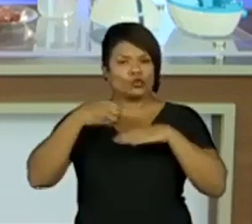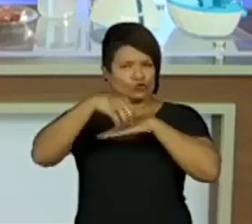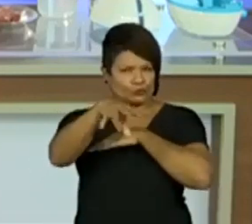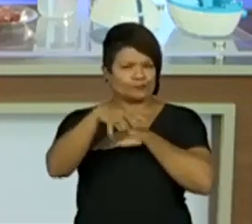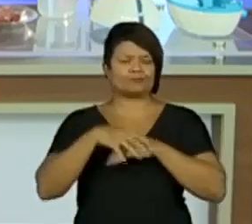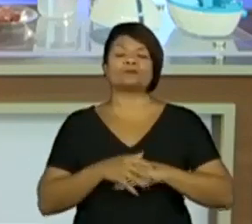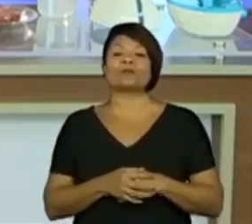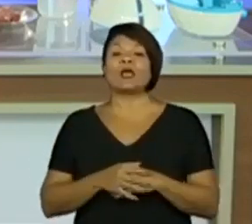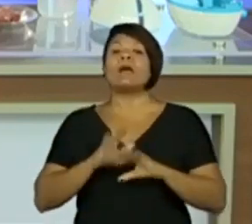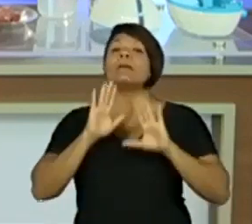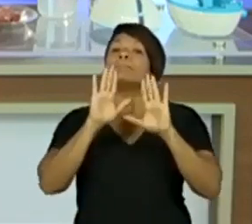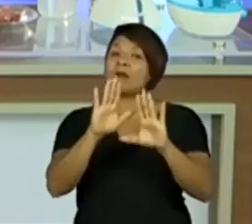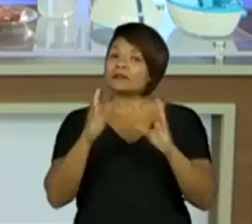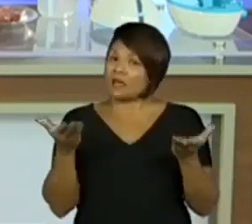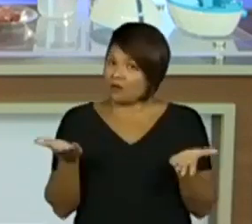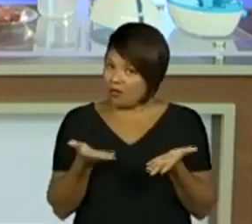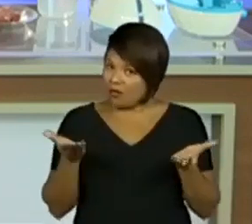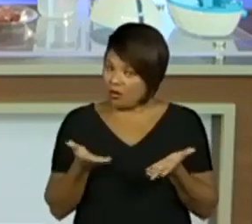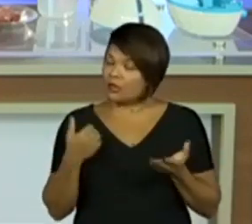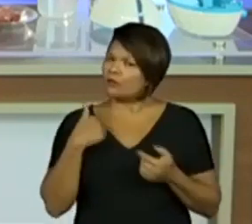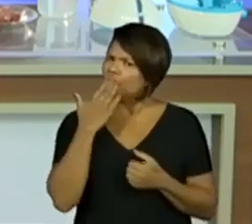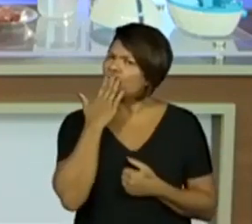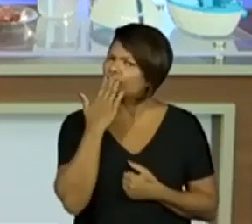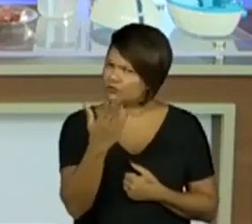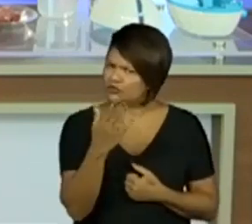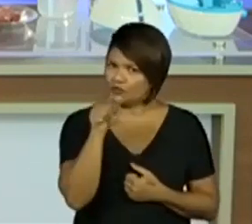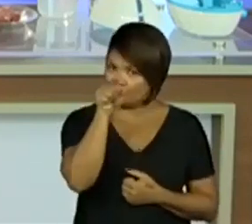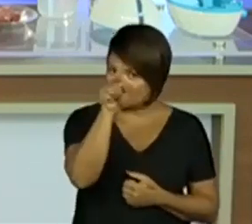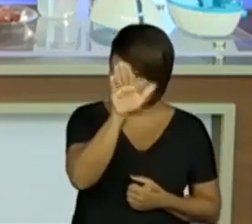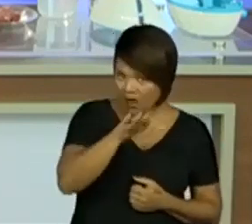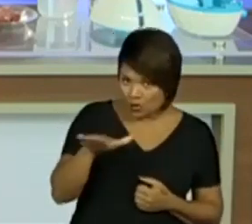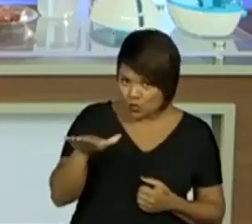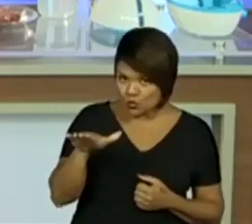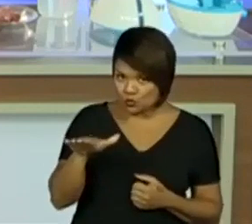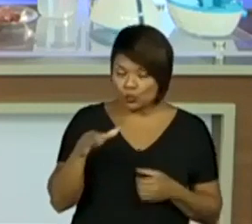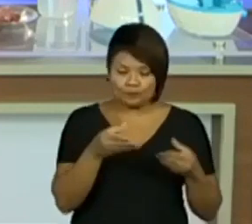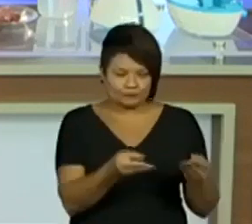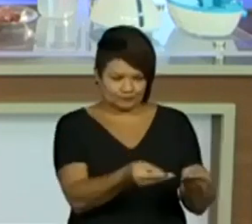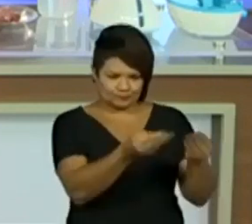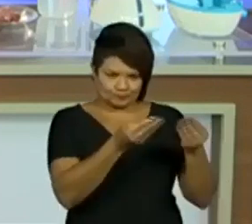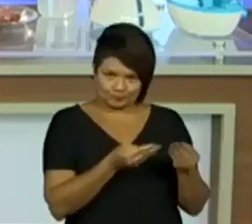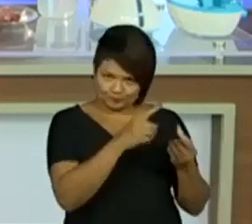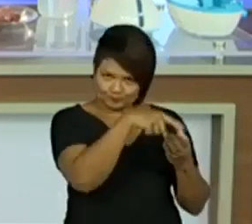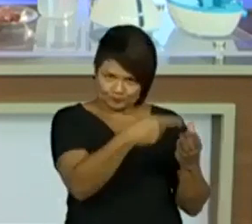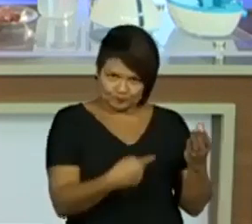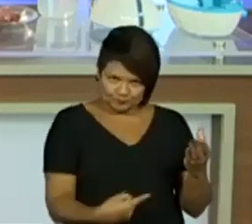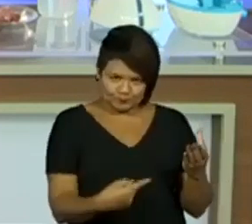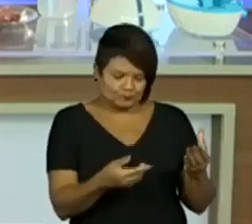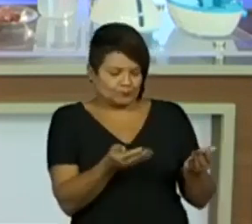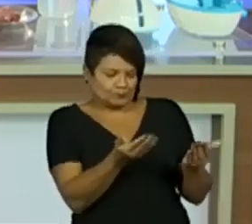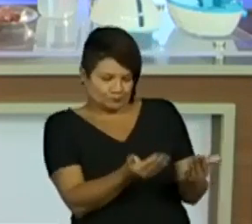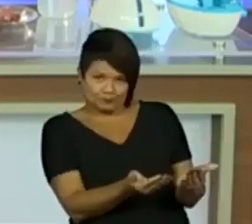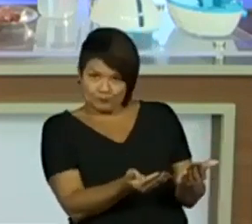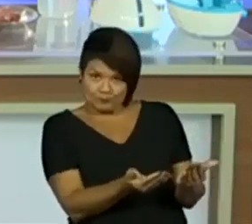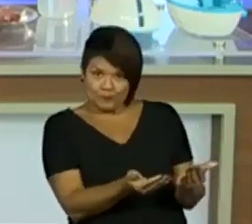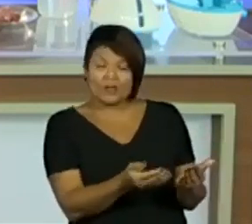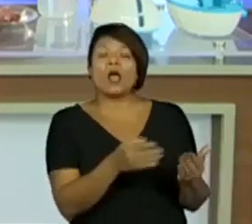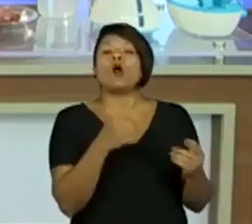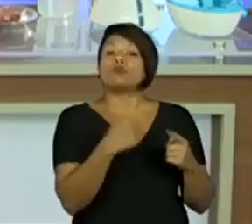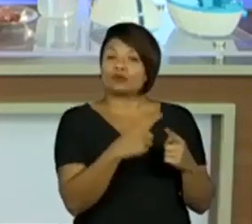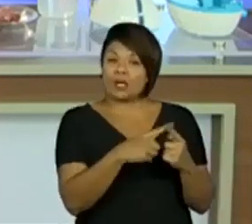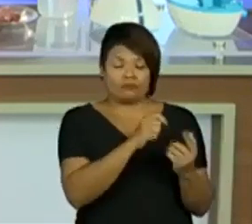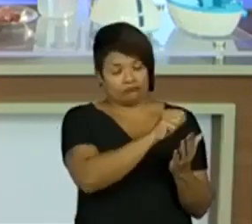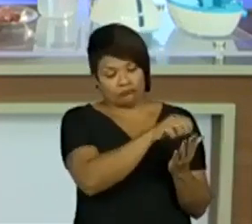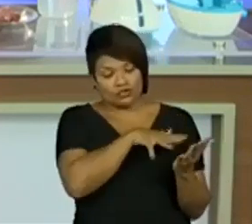peço que, a partir desse momento, você, aluno, pegue o seu caderno que nós vamos utilizar para desenvolver